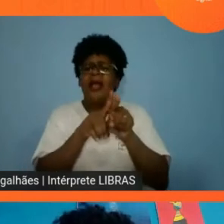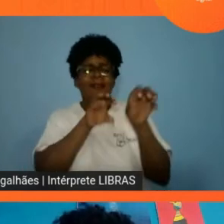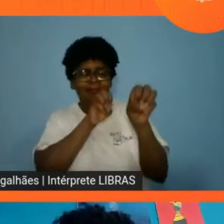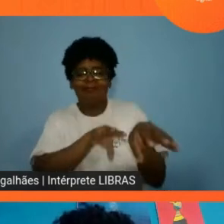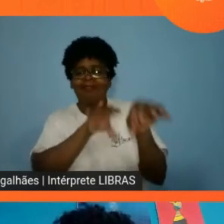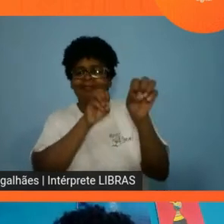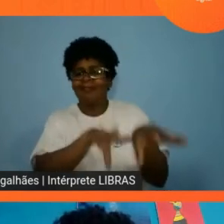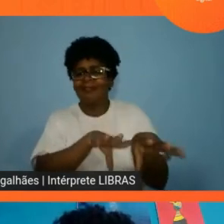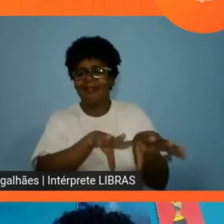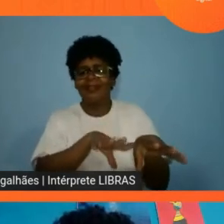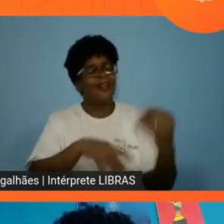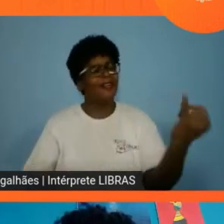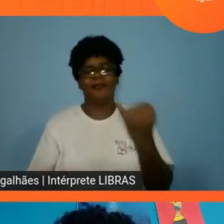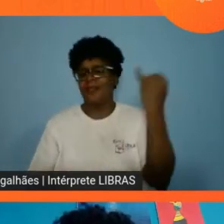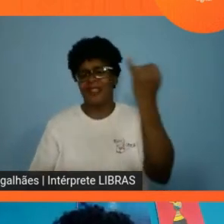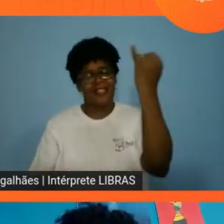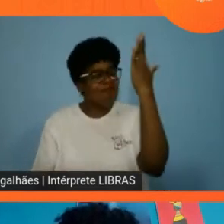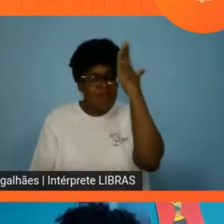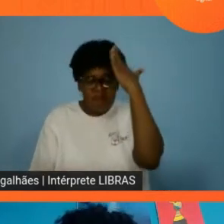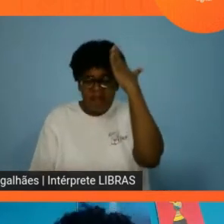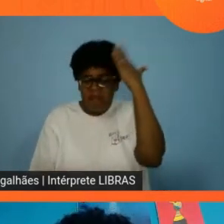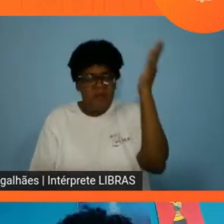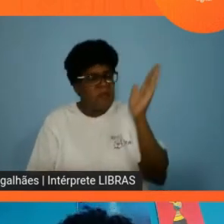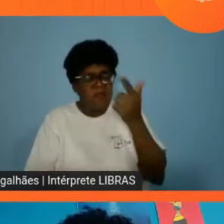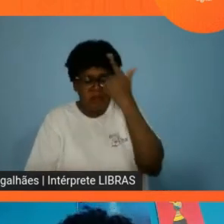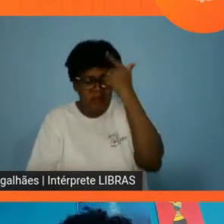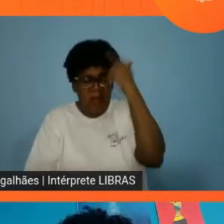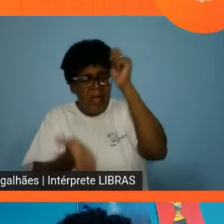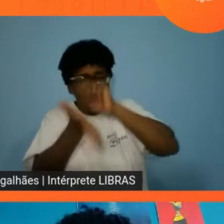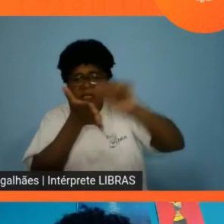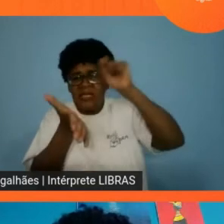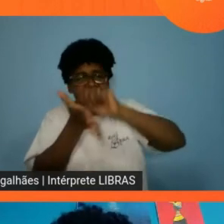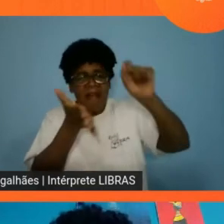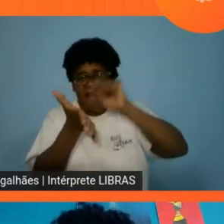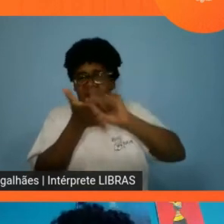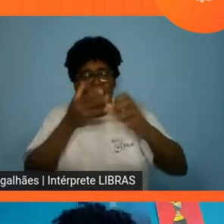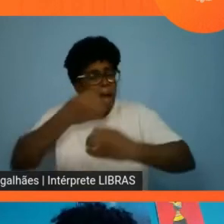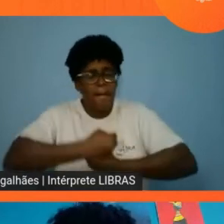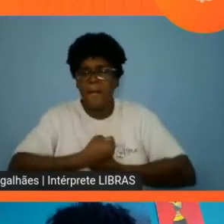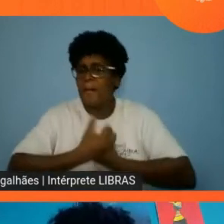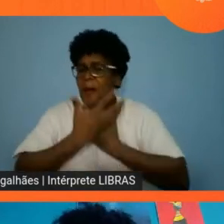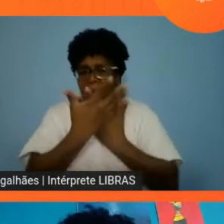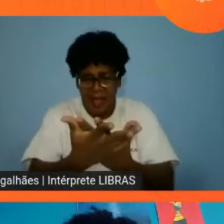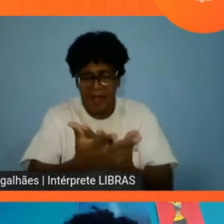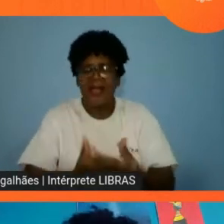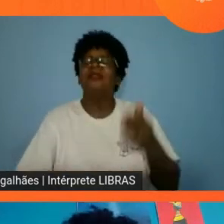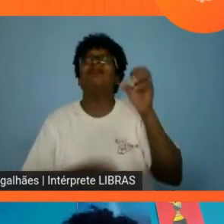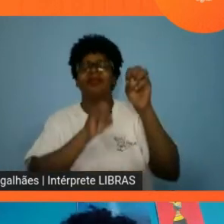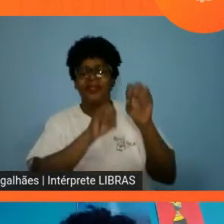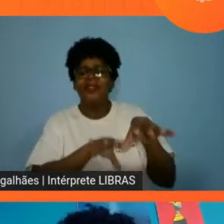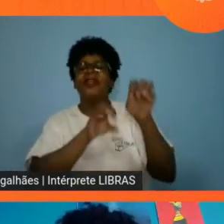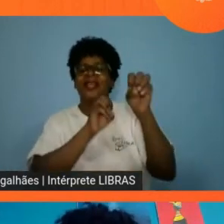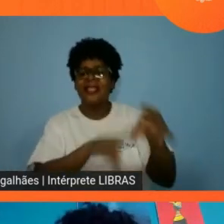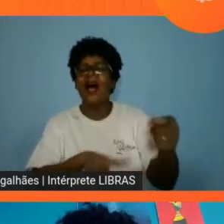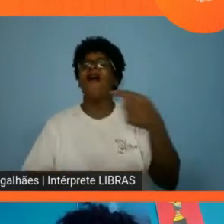a educação eu não saberia escrever esses poemas, eu não saberia ter essa percepção e leitura de mundo. E eu sou